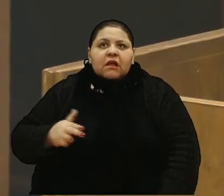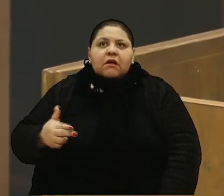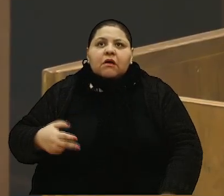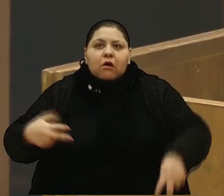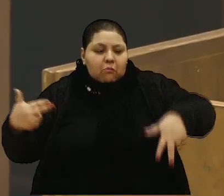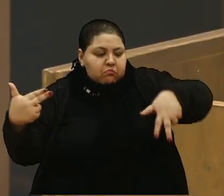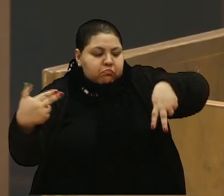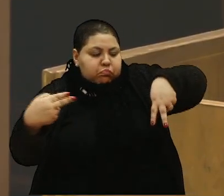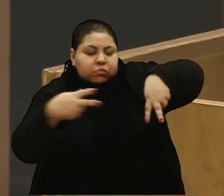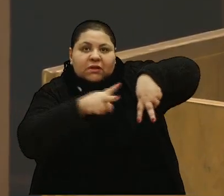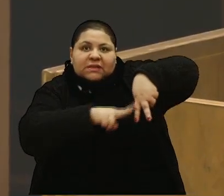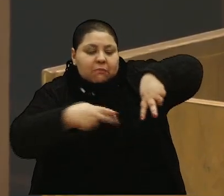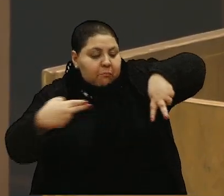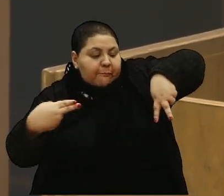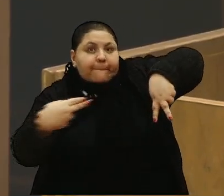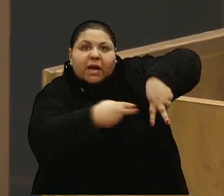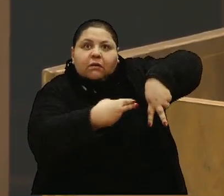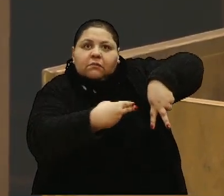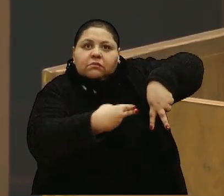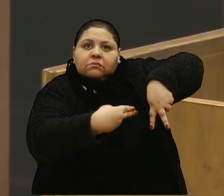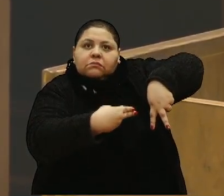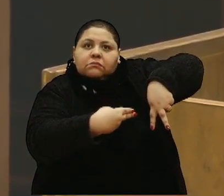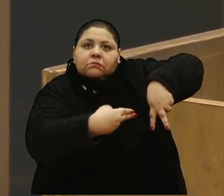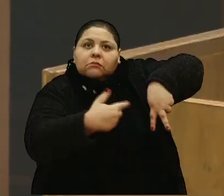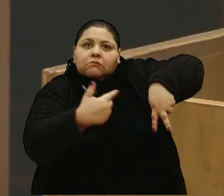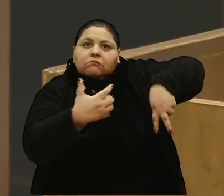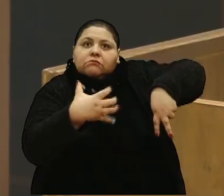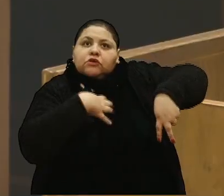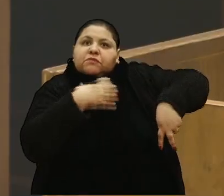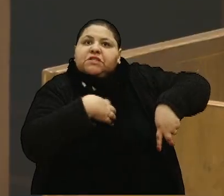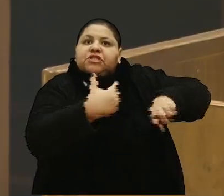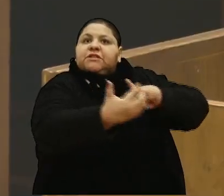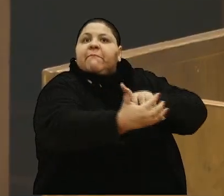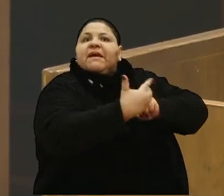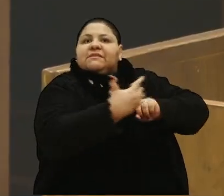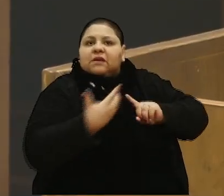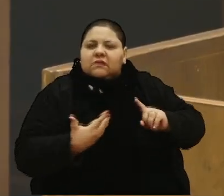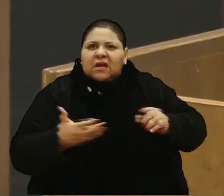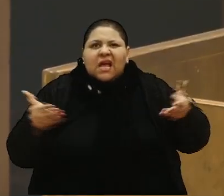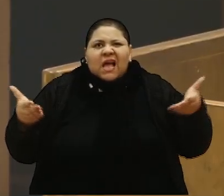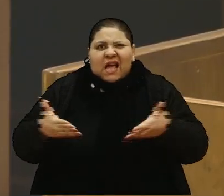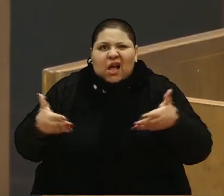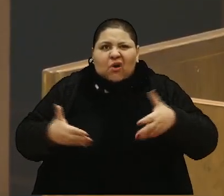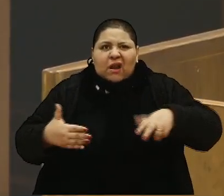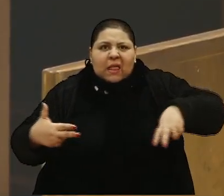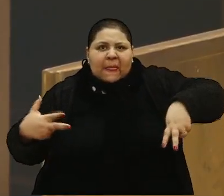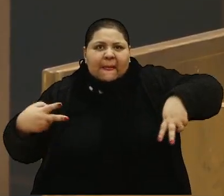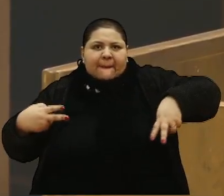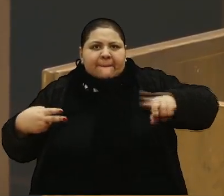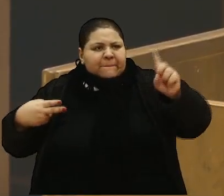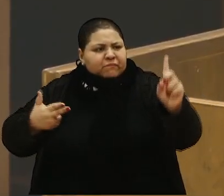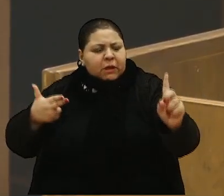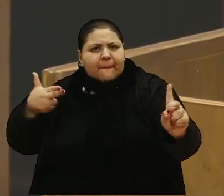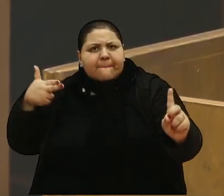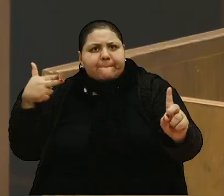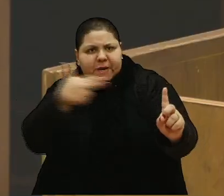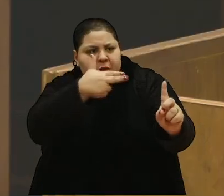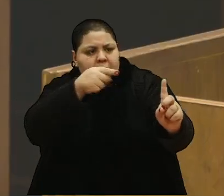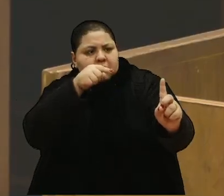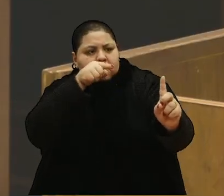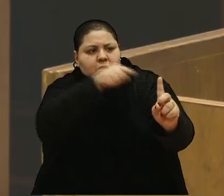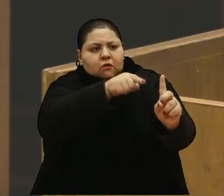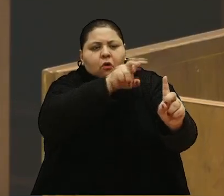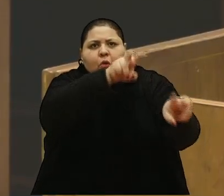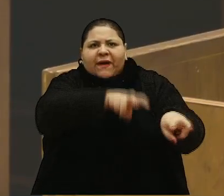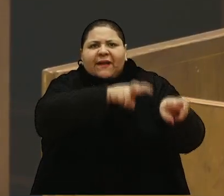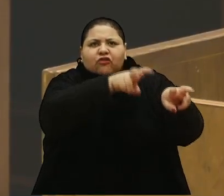pernas, num caso desses, se eu me sentisse ameaçado. Agora, atirar para matar num pai de família, um agricultor que está